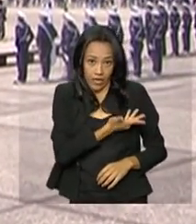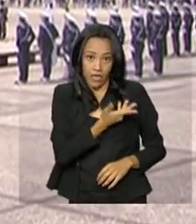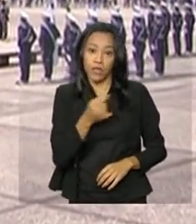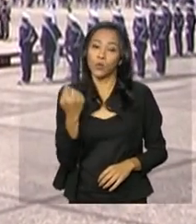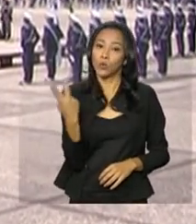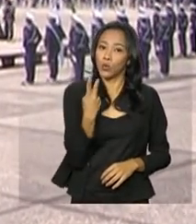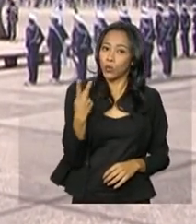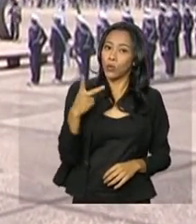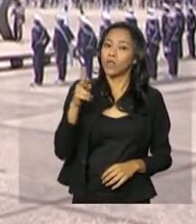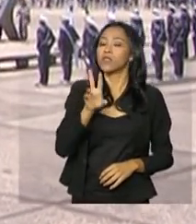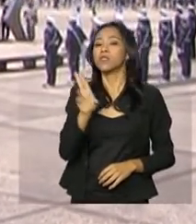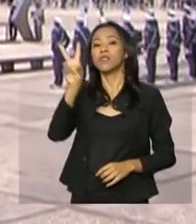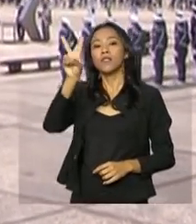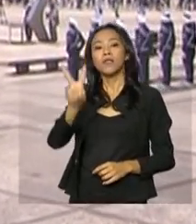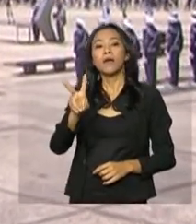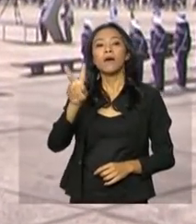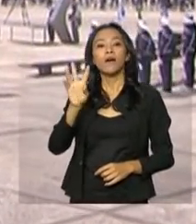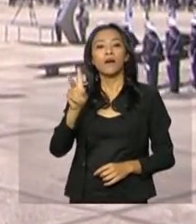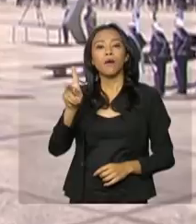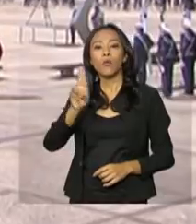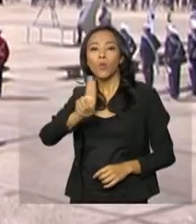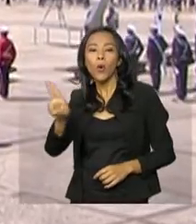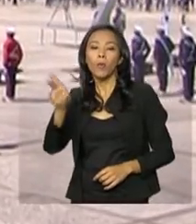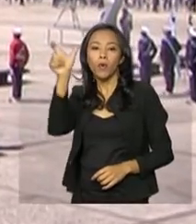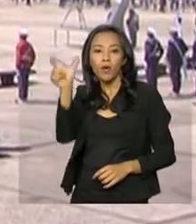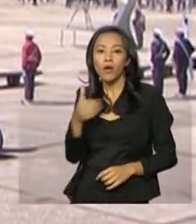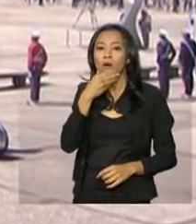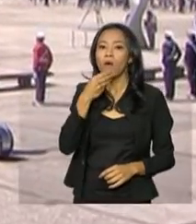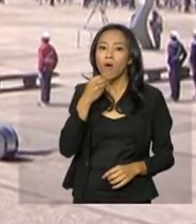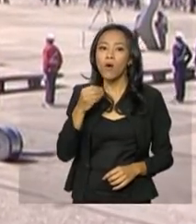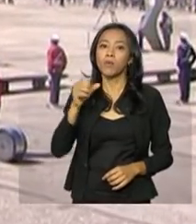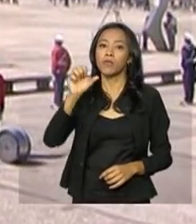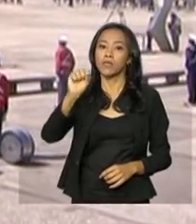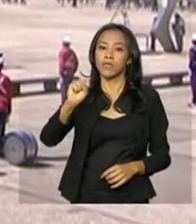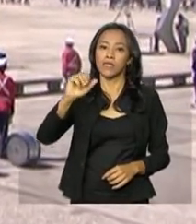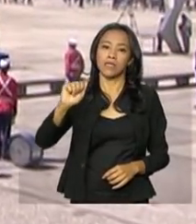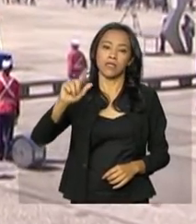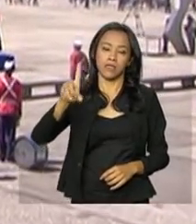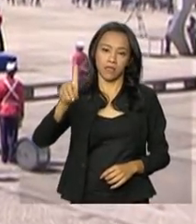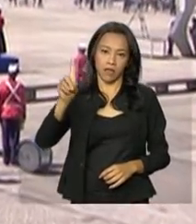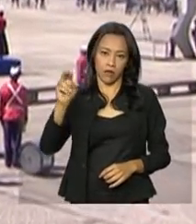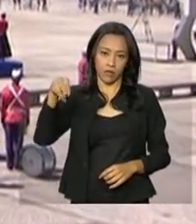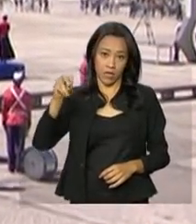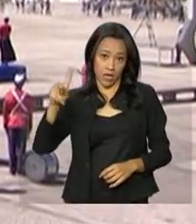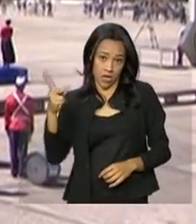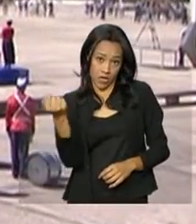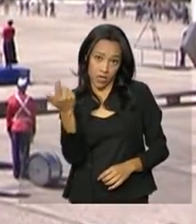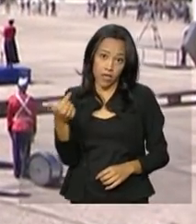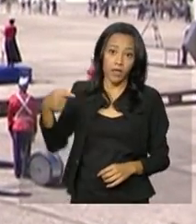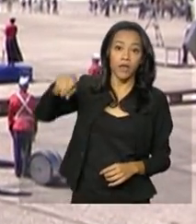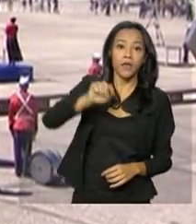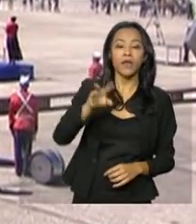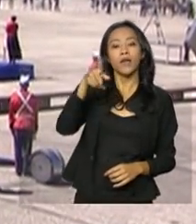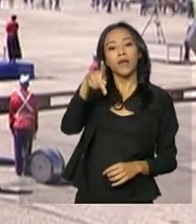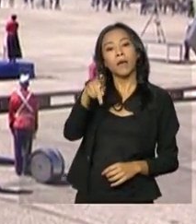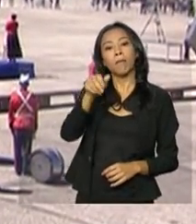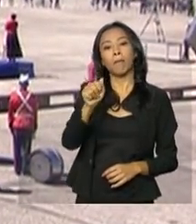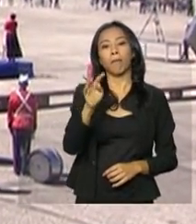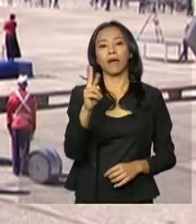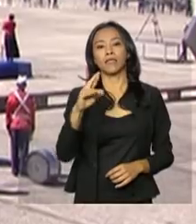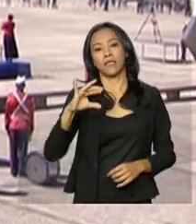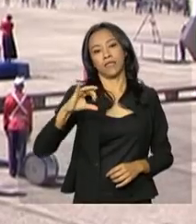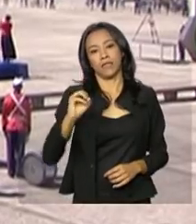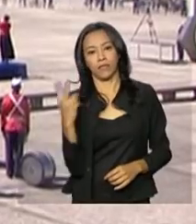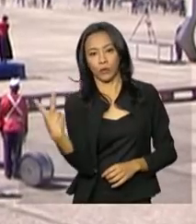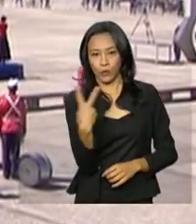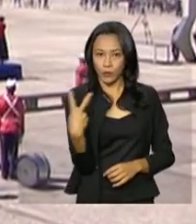Patrícia Monção, a sargento músico da nossa Banda Sinfônica do Corpo de Fuzileiros Navais. Além da banda marcial do Corpo de Fuzileiros Navais, também temos